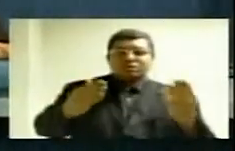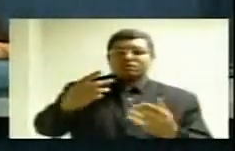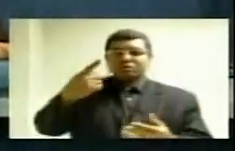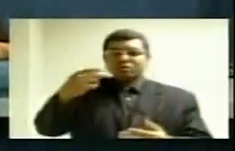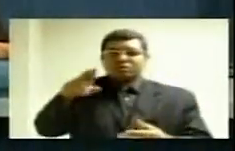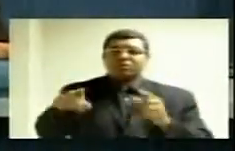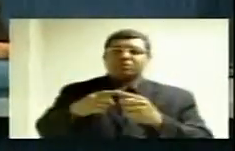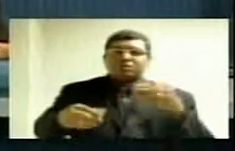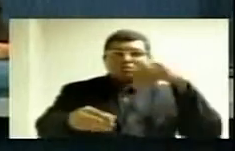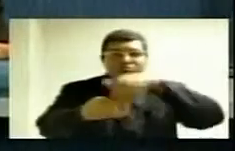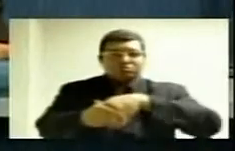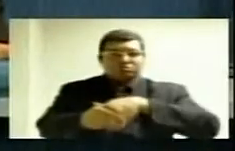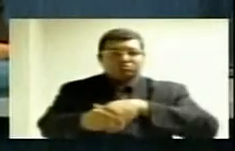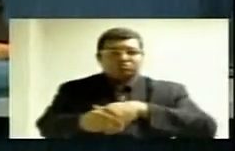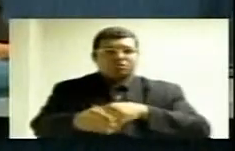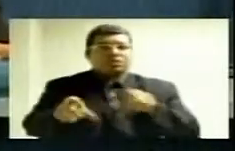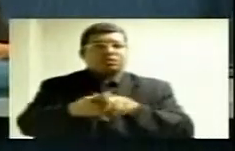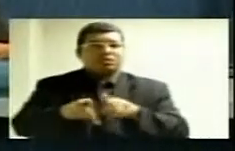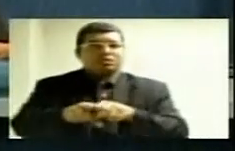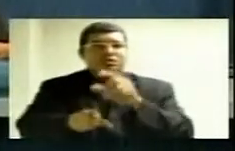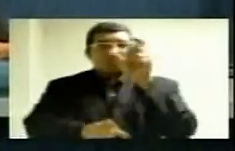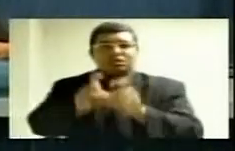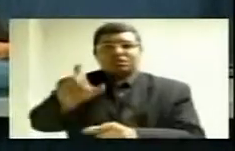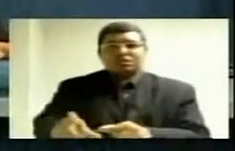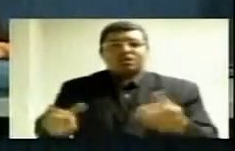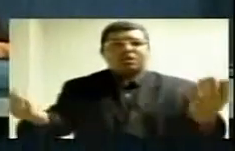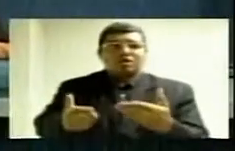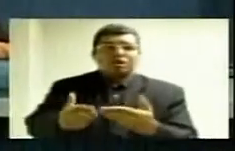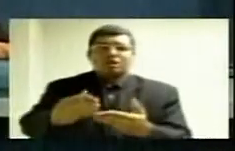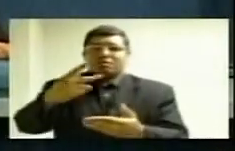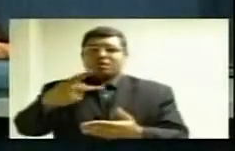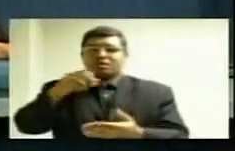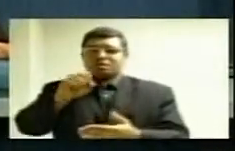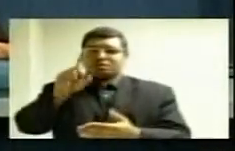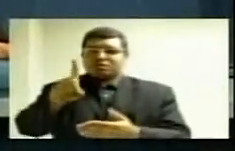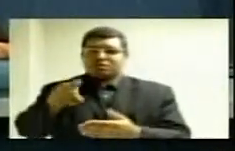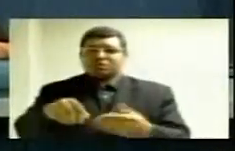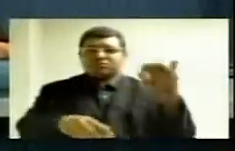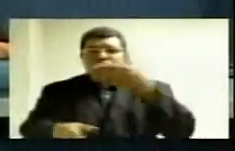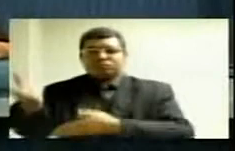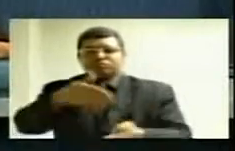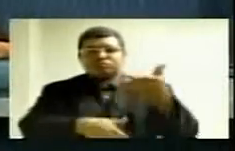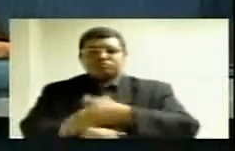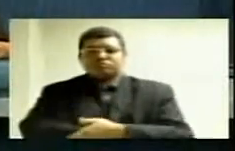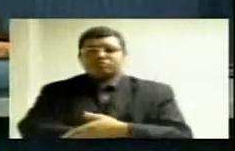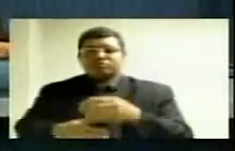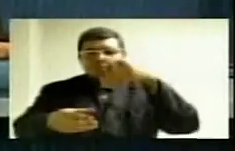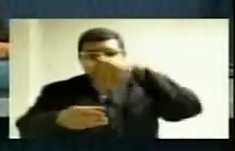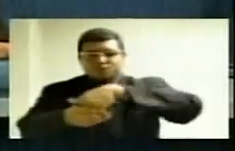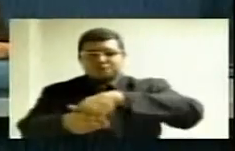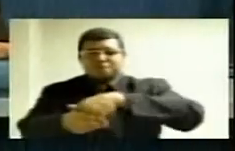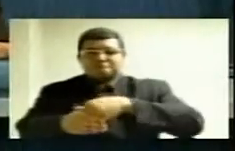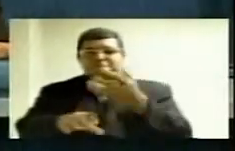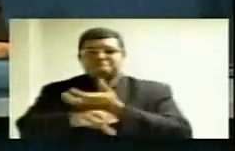partidos para a votação, e essa postura do líder do PSDB inviabilizou a votação